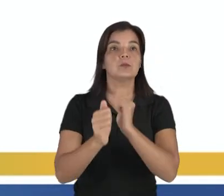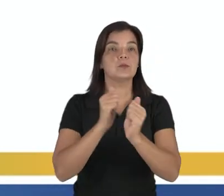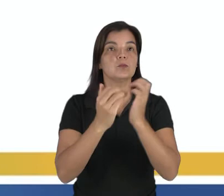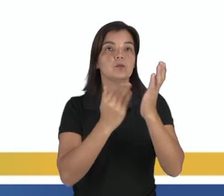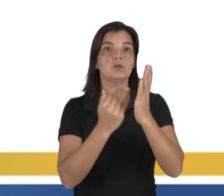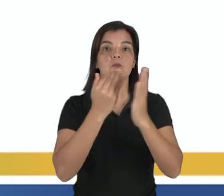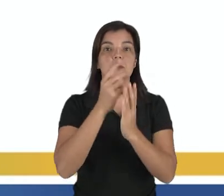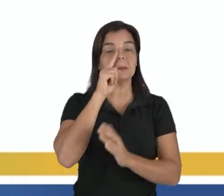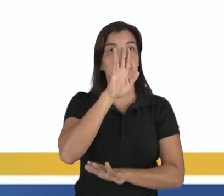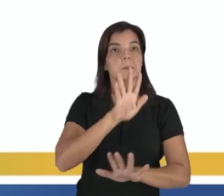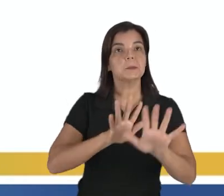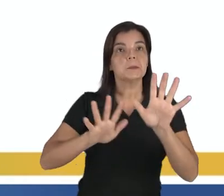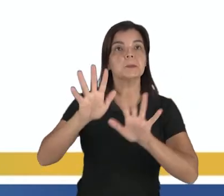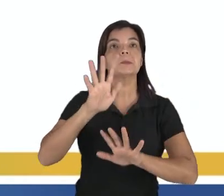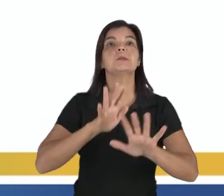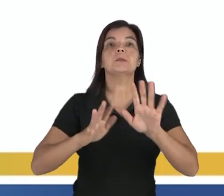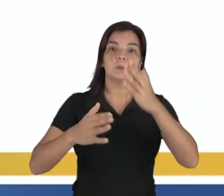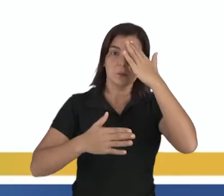esportes como alto